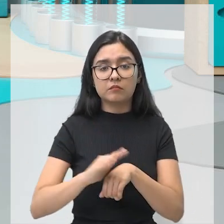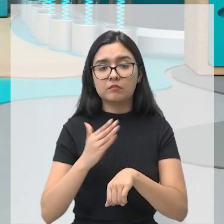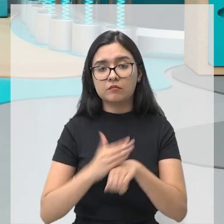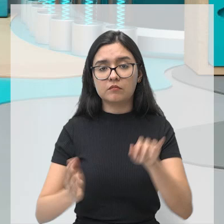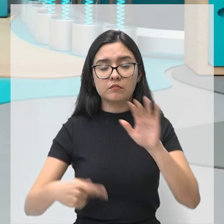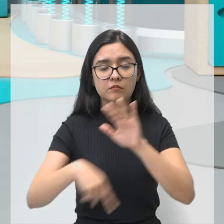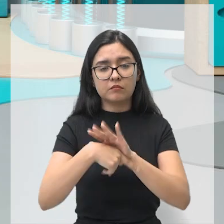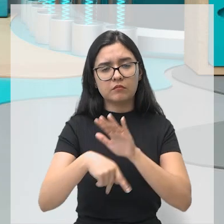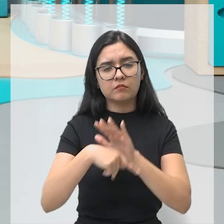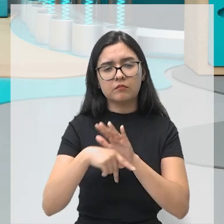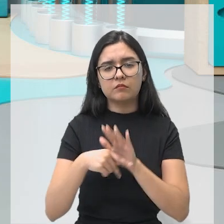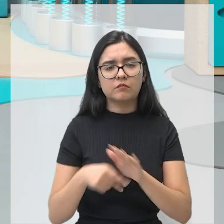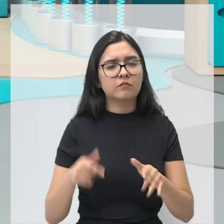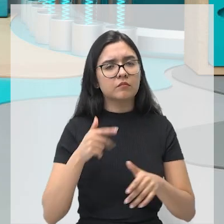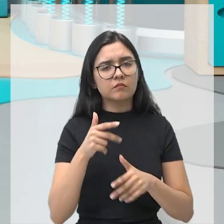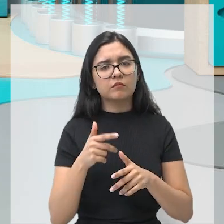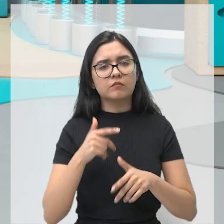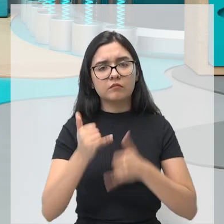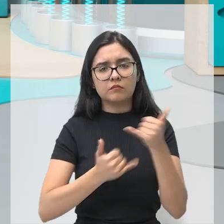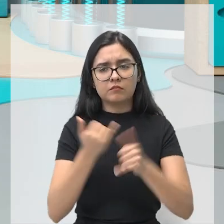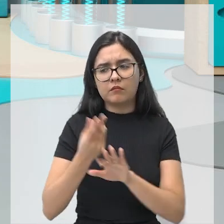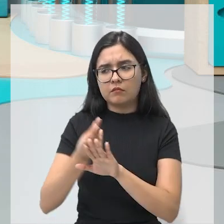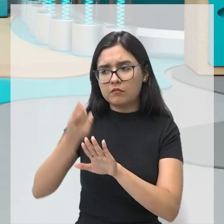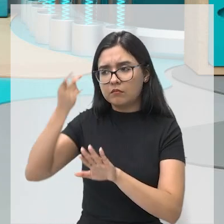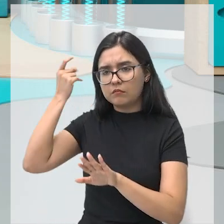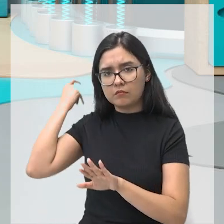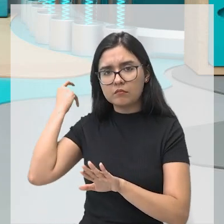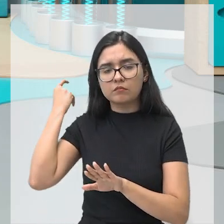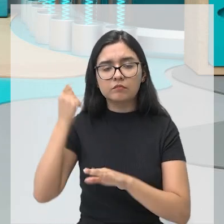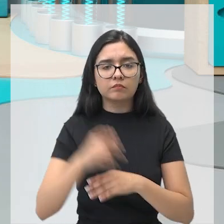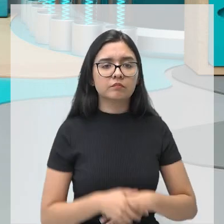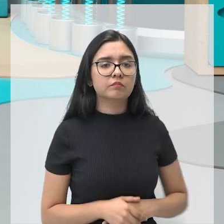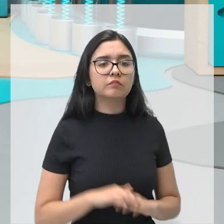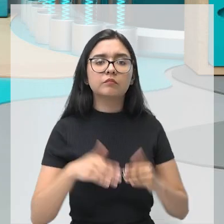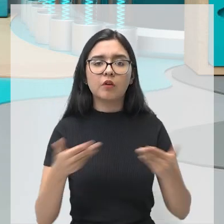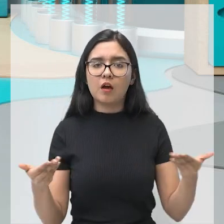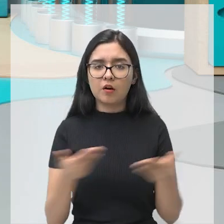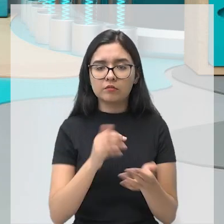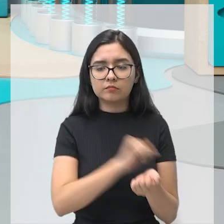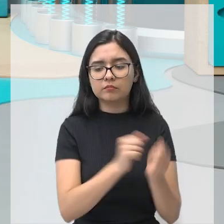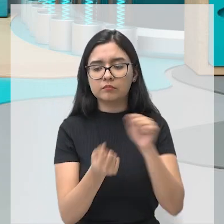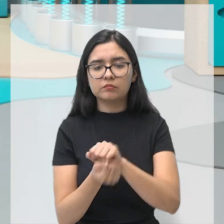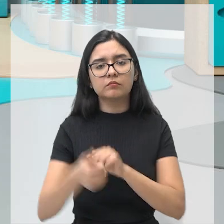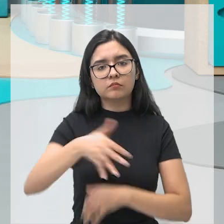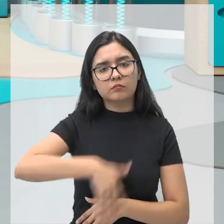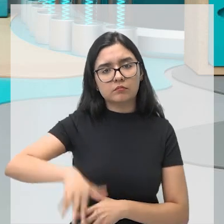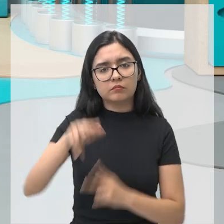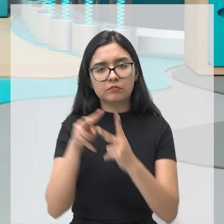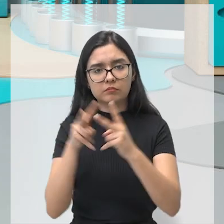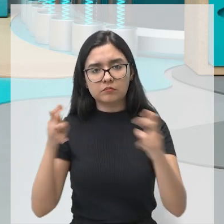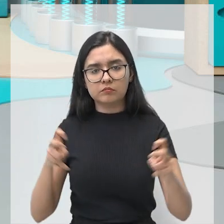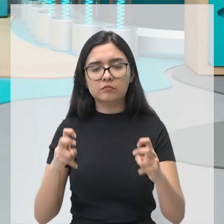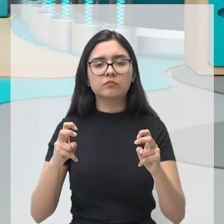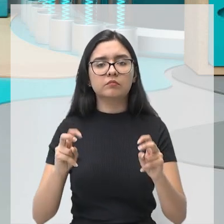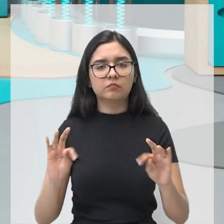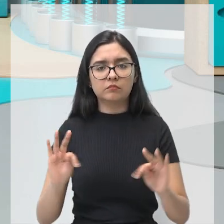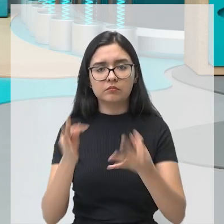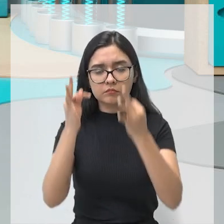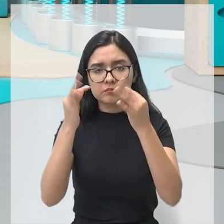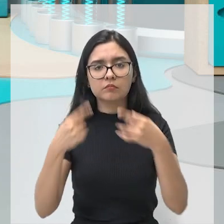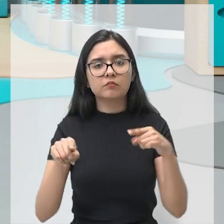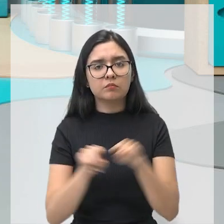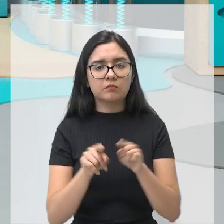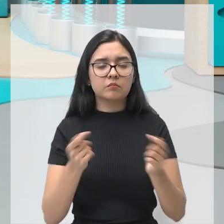xadrez, que é um esporte milenar e muito antigo, que ganha aí esse espaço virtual, produz, né,